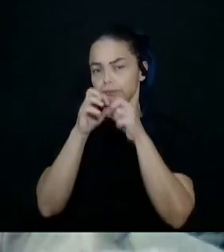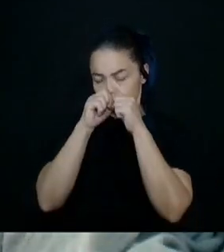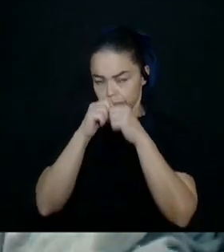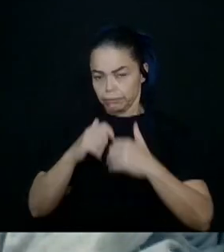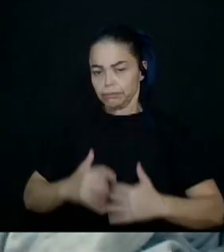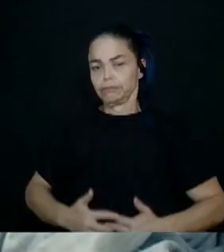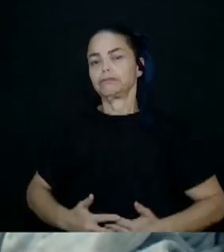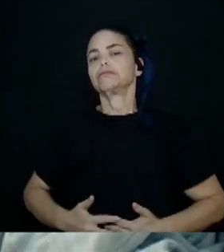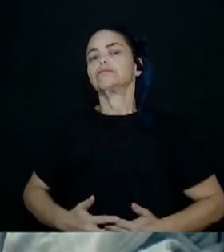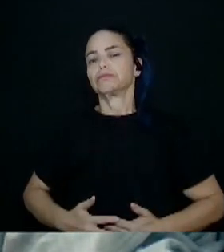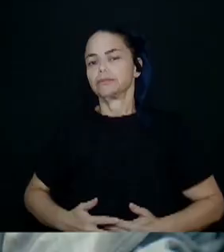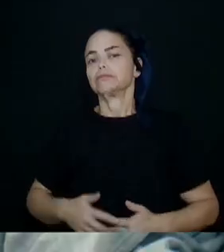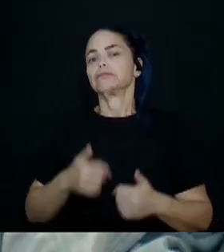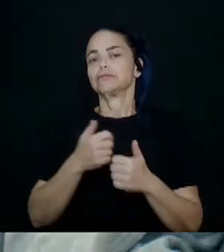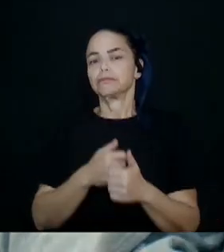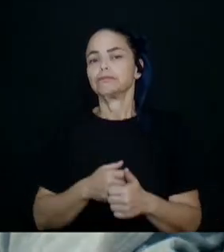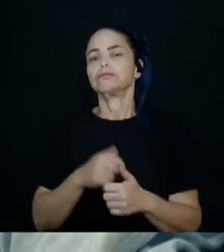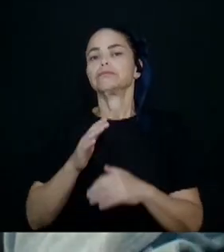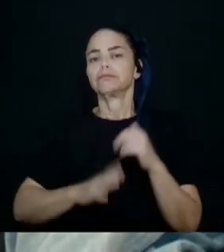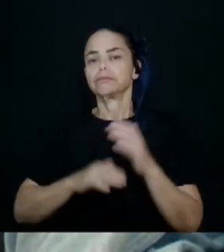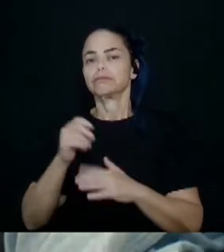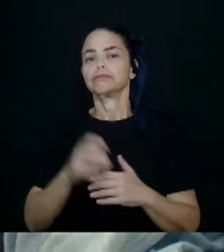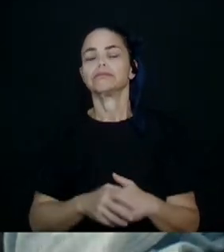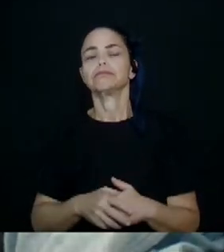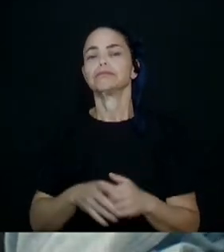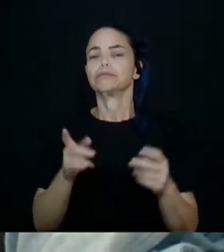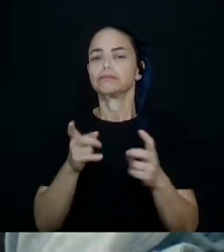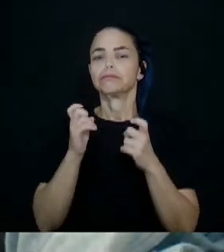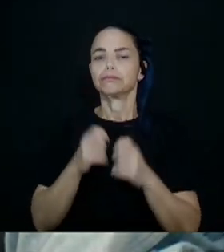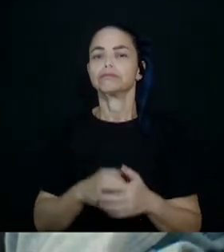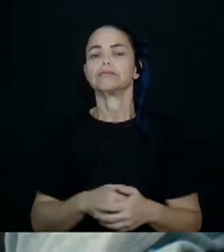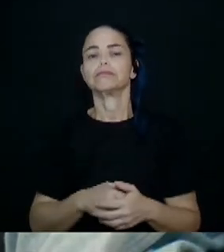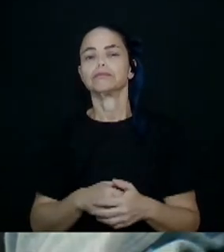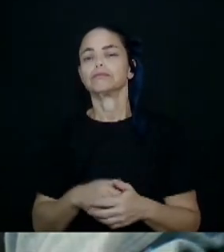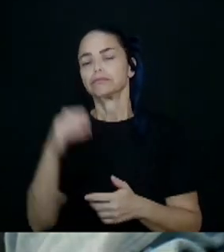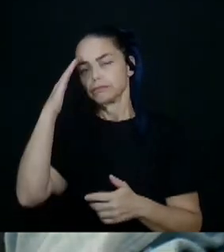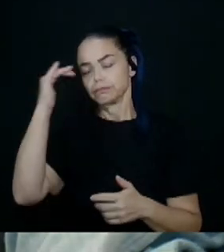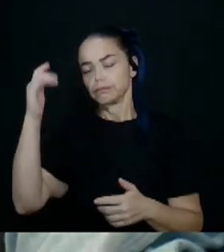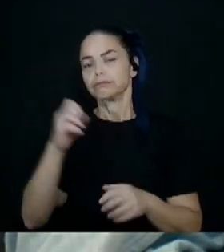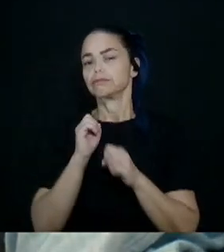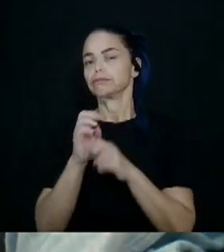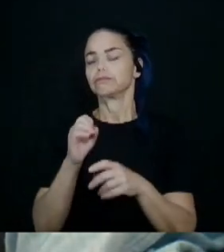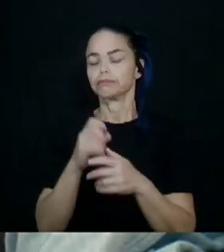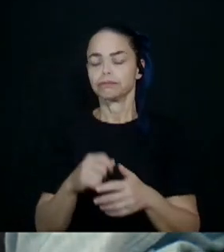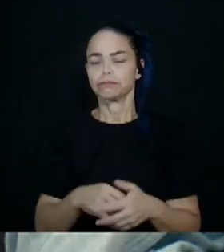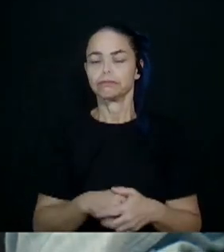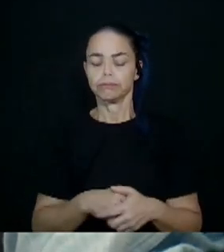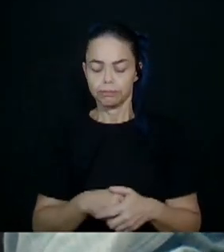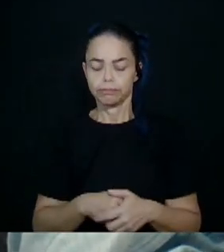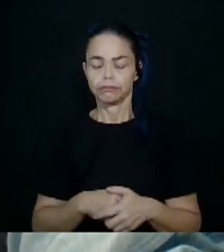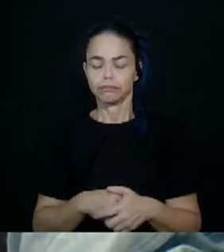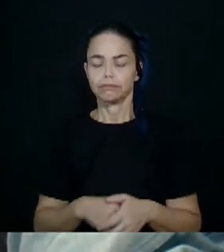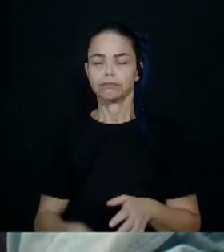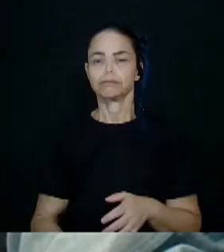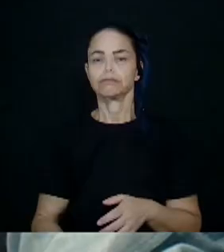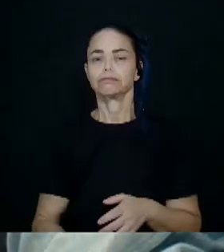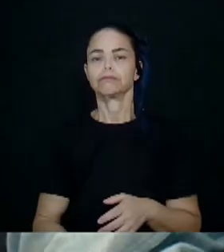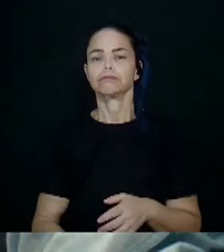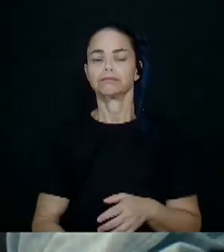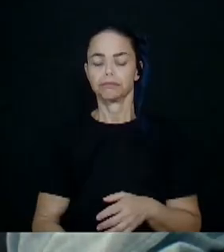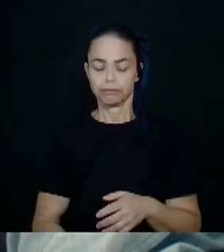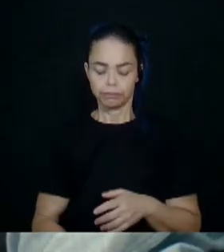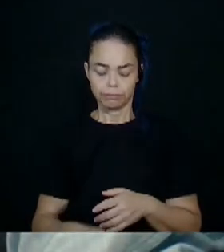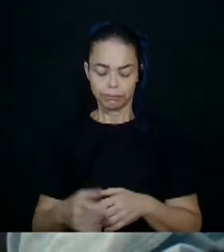tem muitos bons profissionais reconhecidos que trazem, ensinam essa técnica. Então, eu acredito que isso